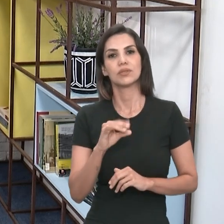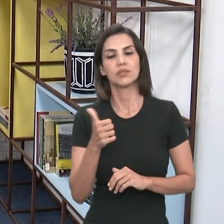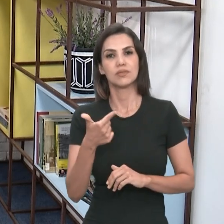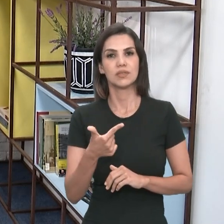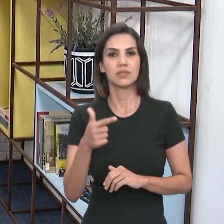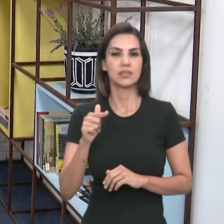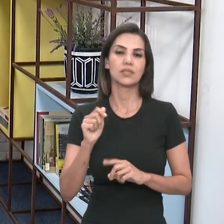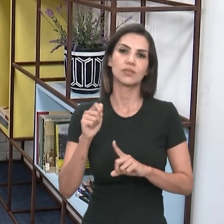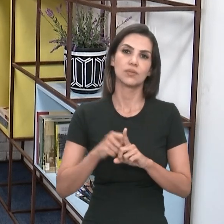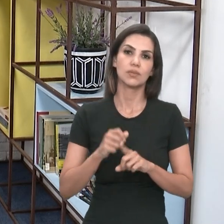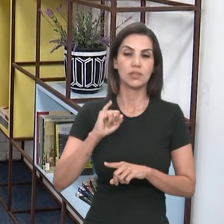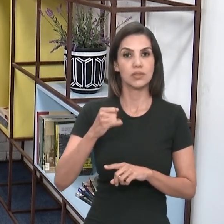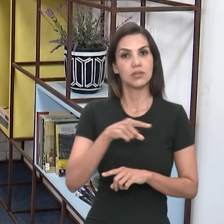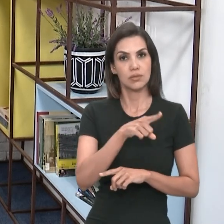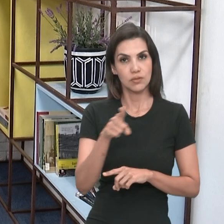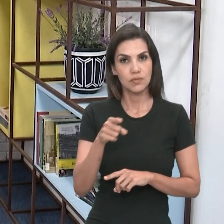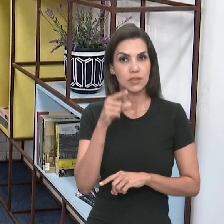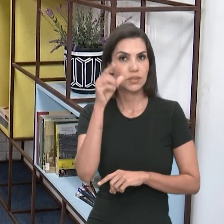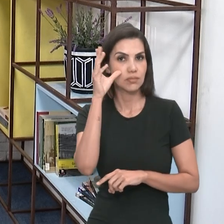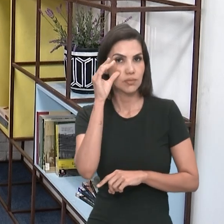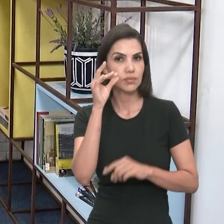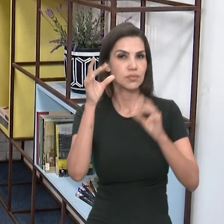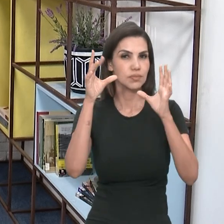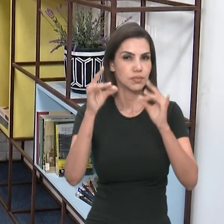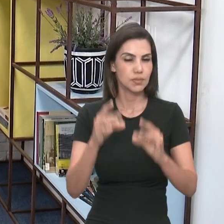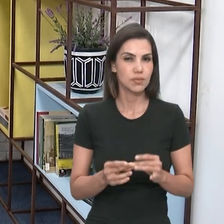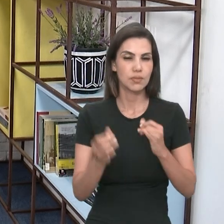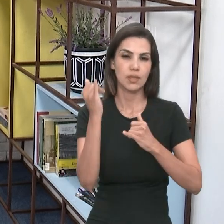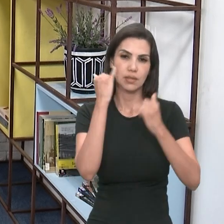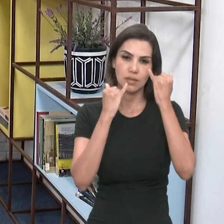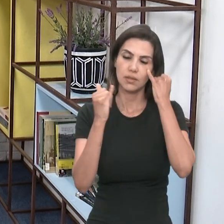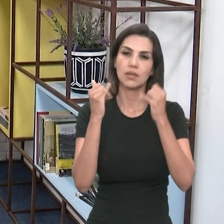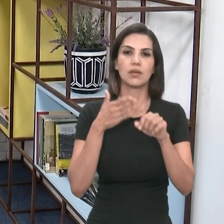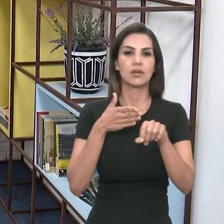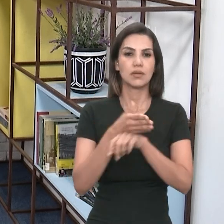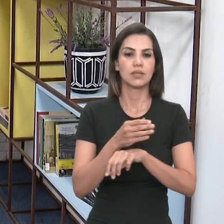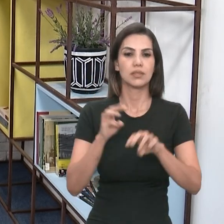pode acompanhar o edital completo no site